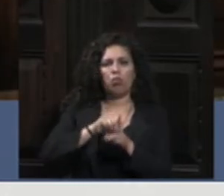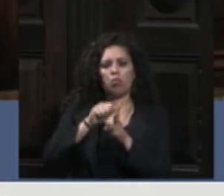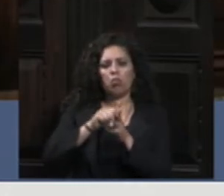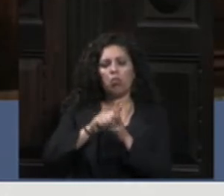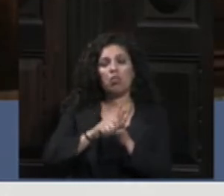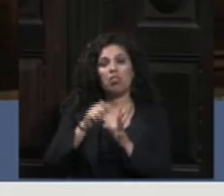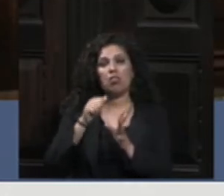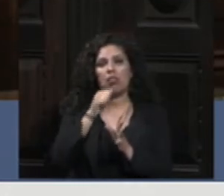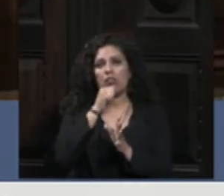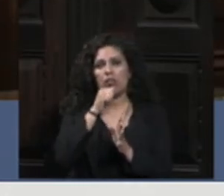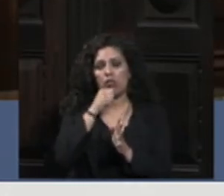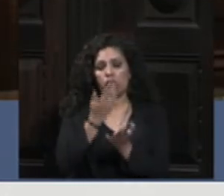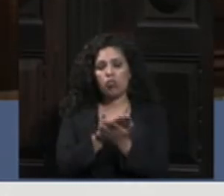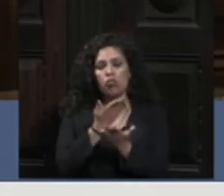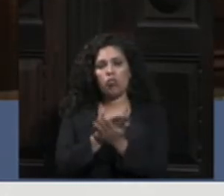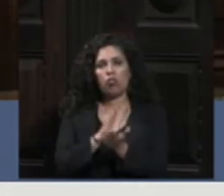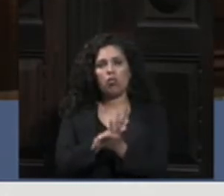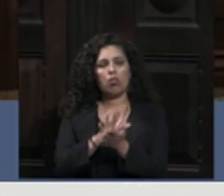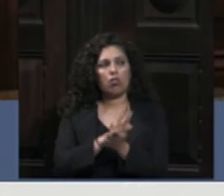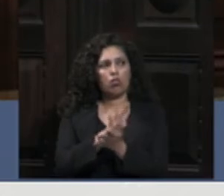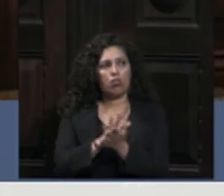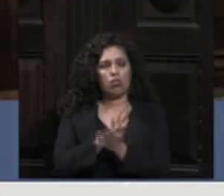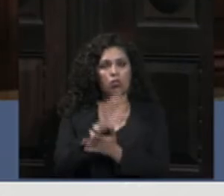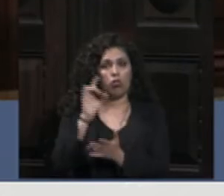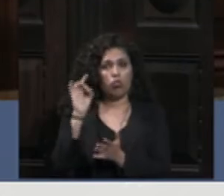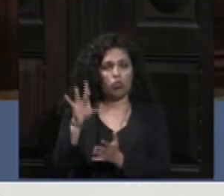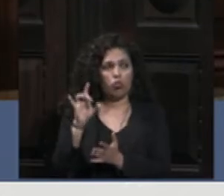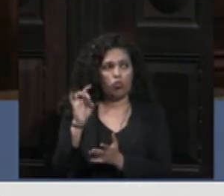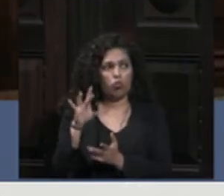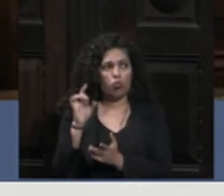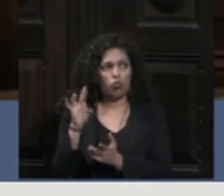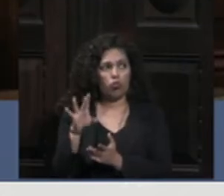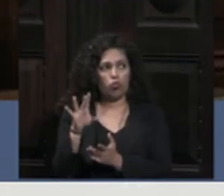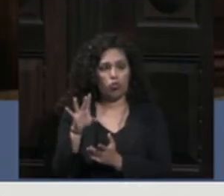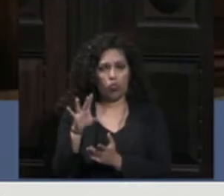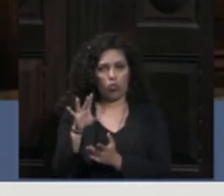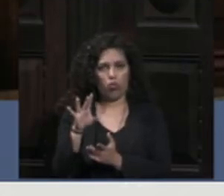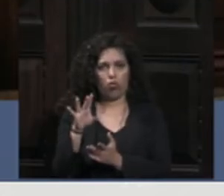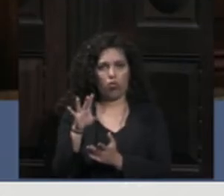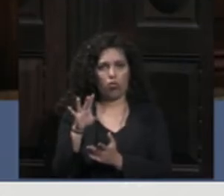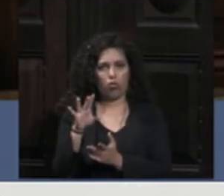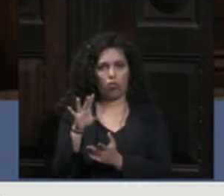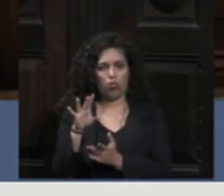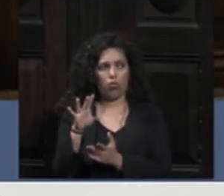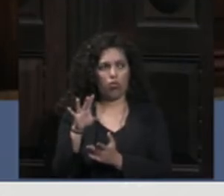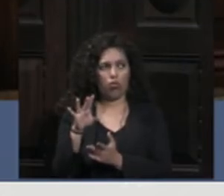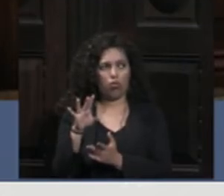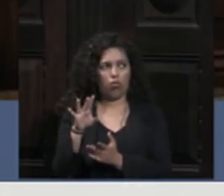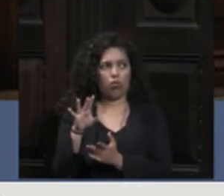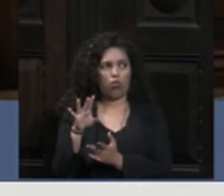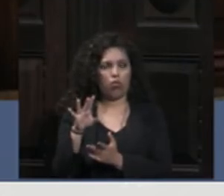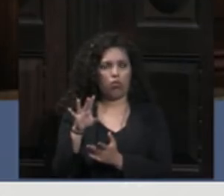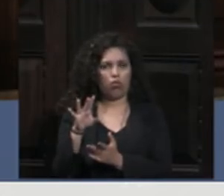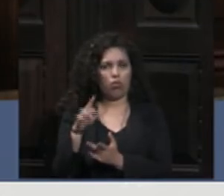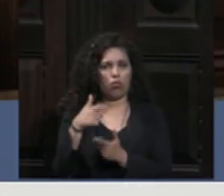unidades. As únicas unidades de educação básica que sofreram dessa forma